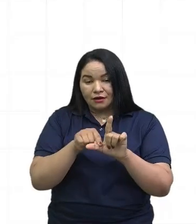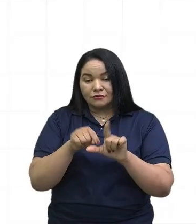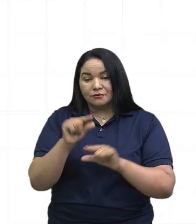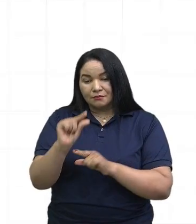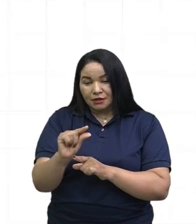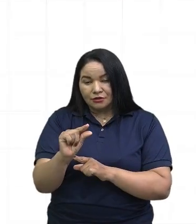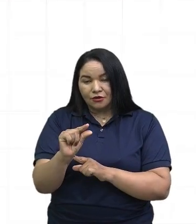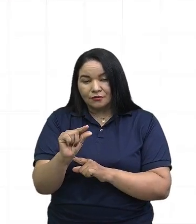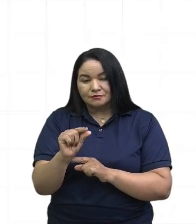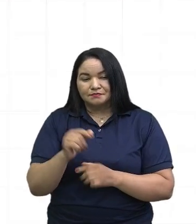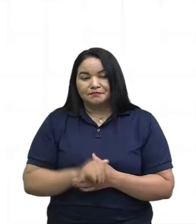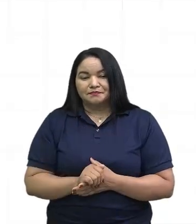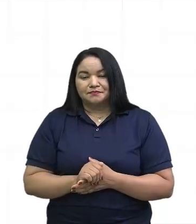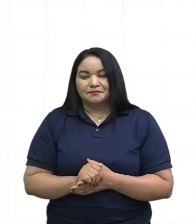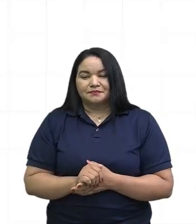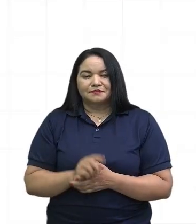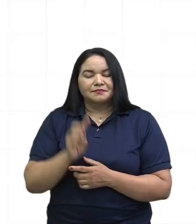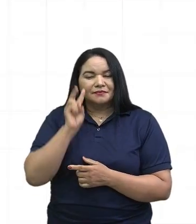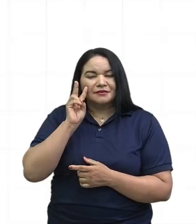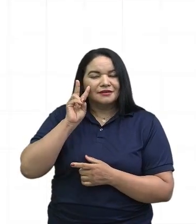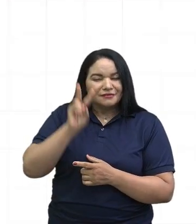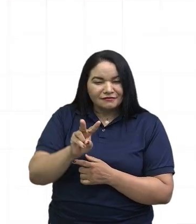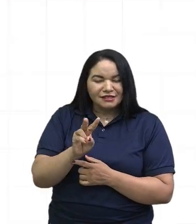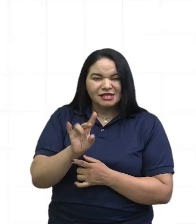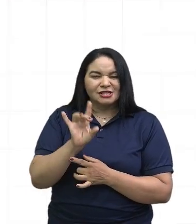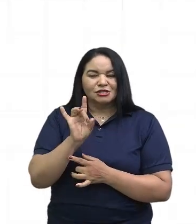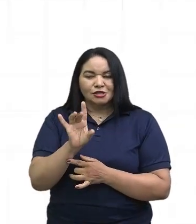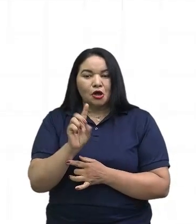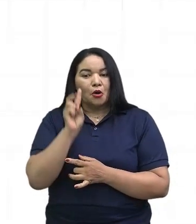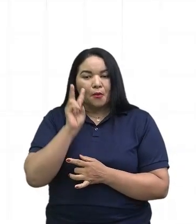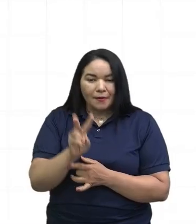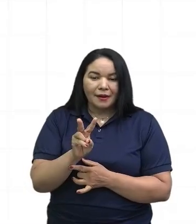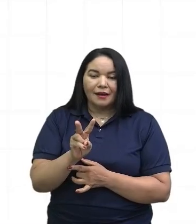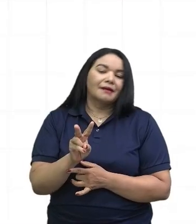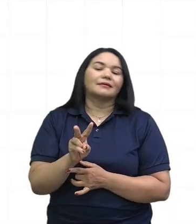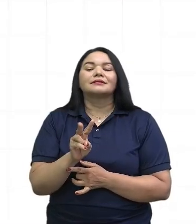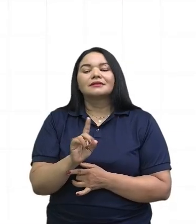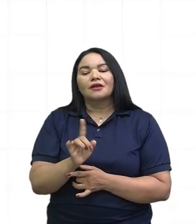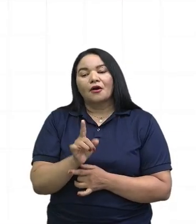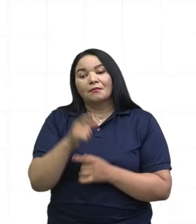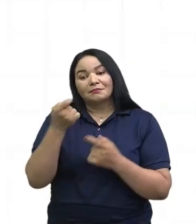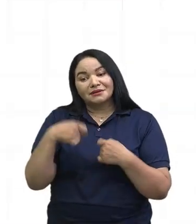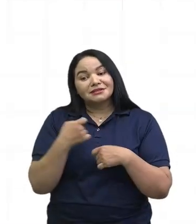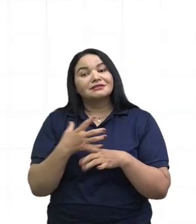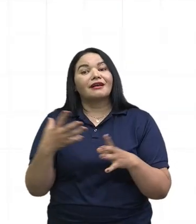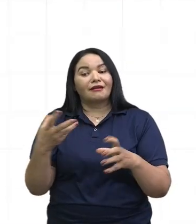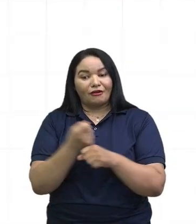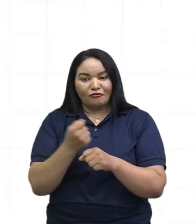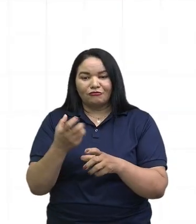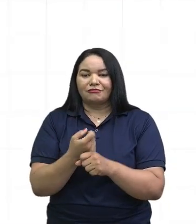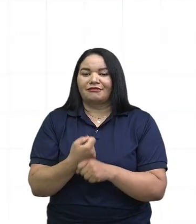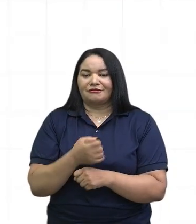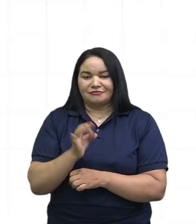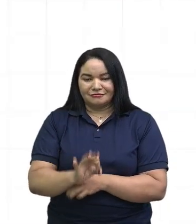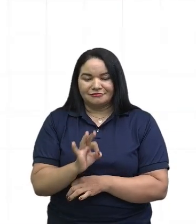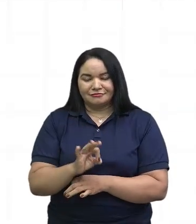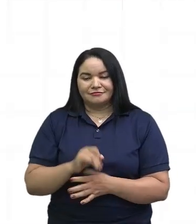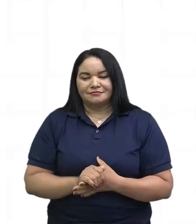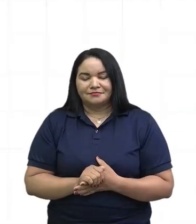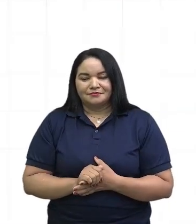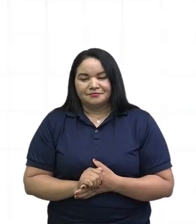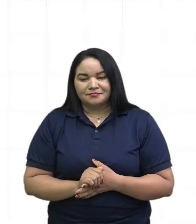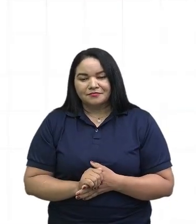alunos, não é só por olhômetro, tá bom? Não é só para olhar para a imagem e determinar, não. Tem que fazer cálculo, tá legal? Para